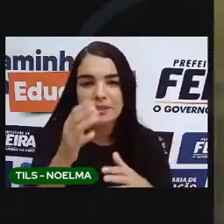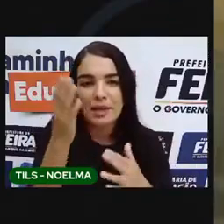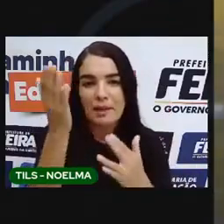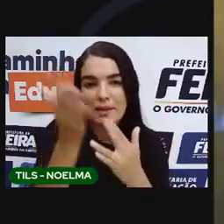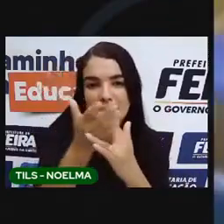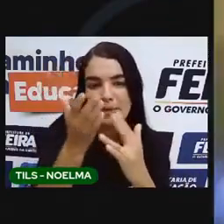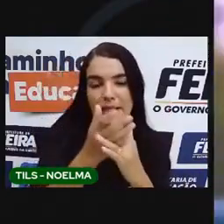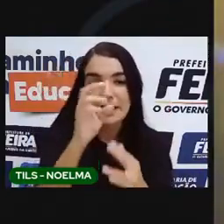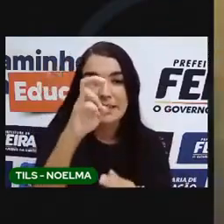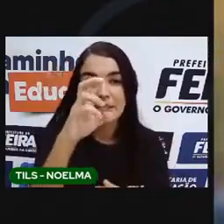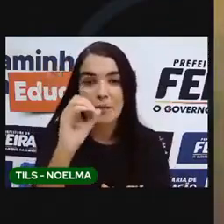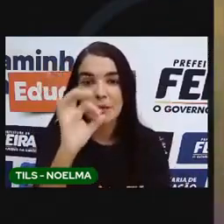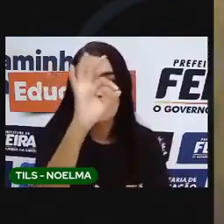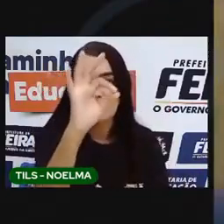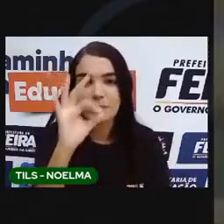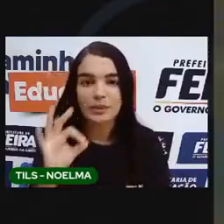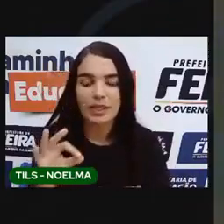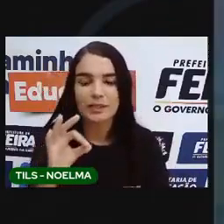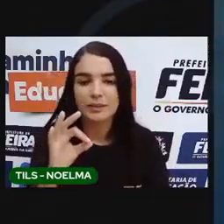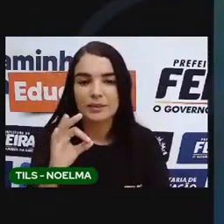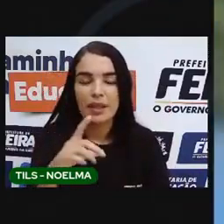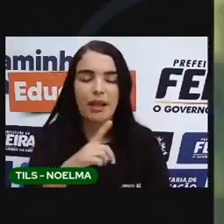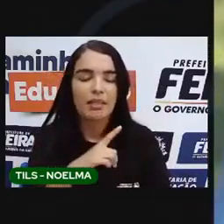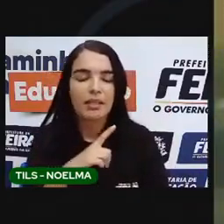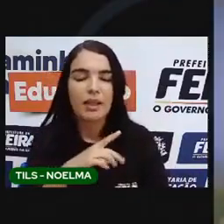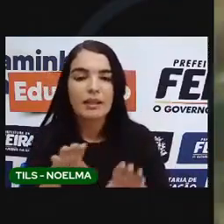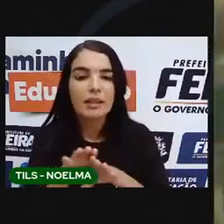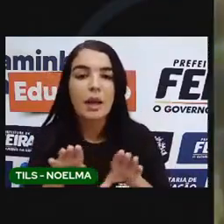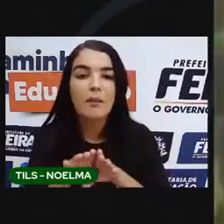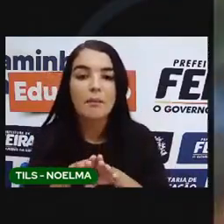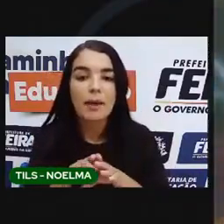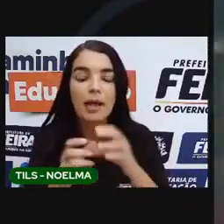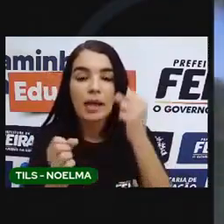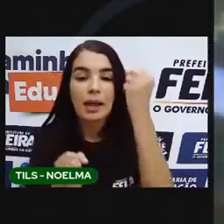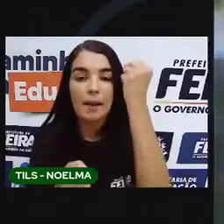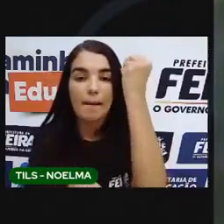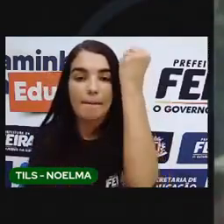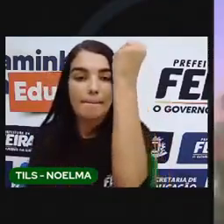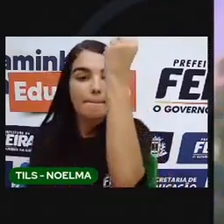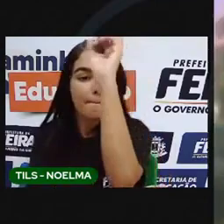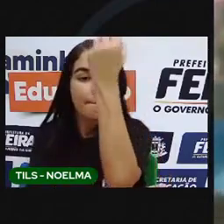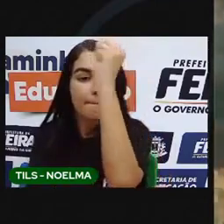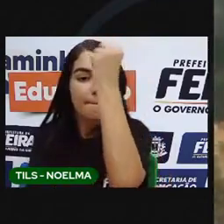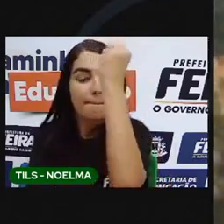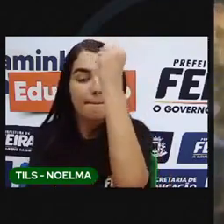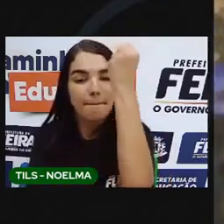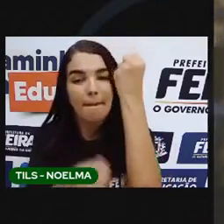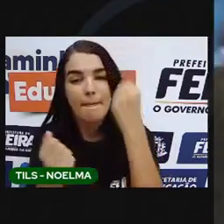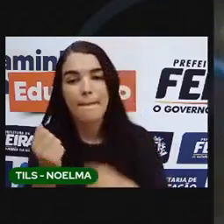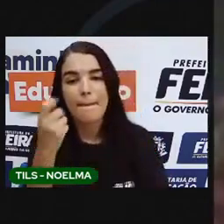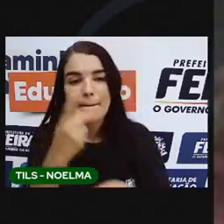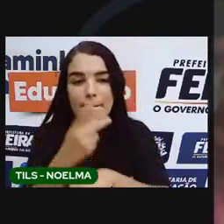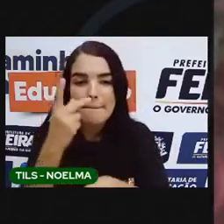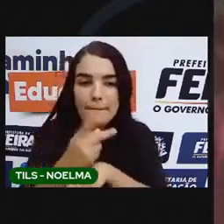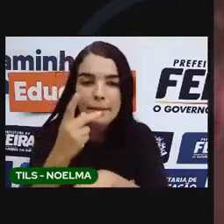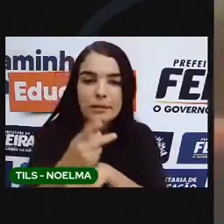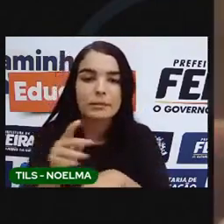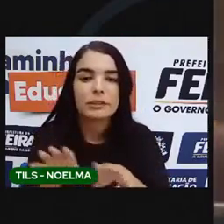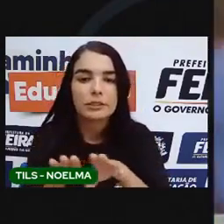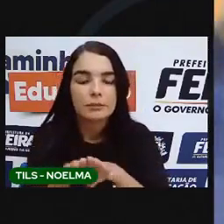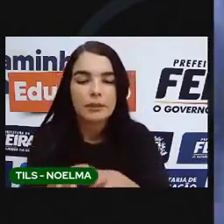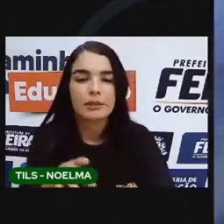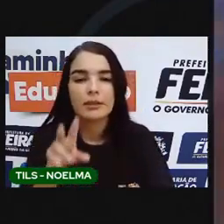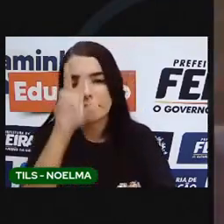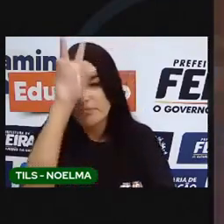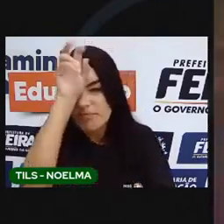Além disso, estima-se que a Amazônia detém 1/3 de toda a madeira tropical do planeta. Ela também é conhecida pela grande quantidade de insetos e